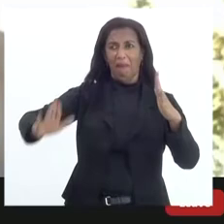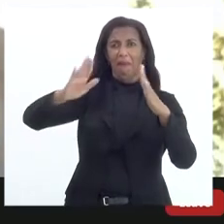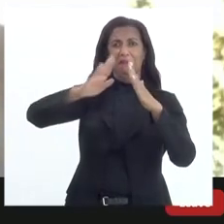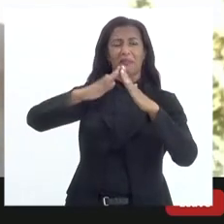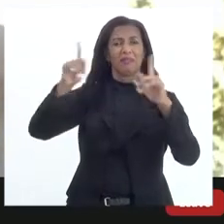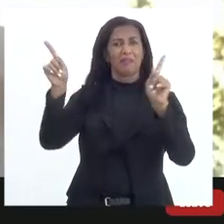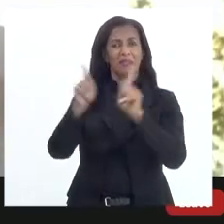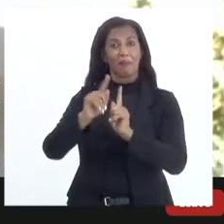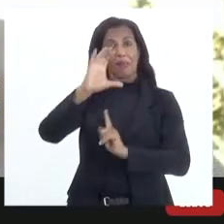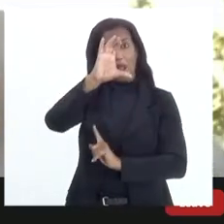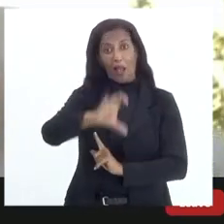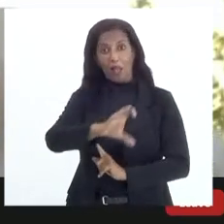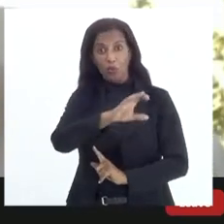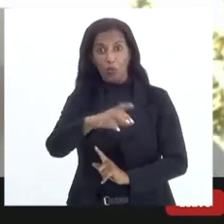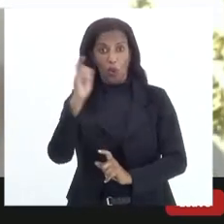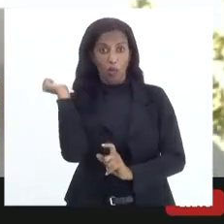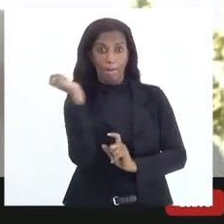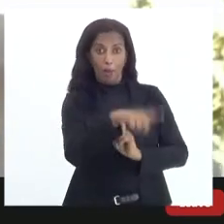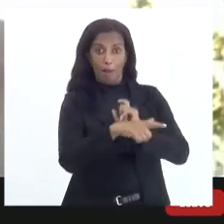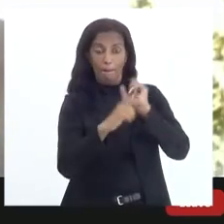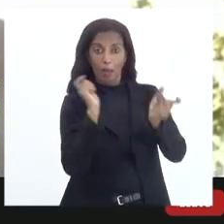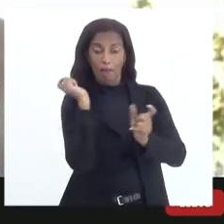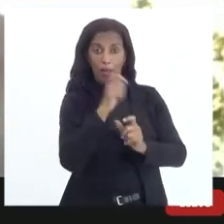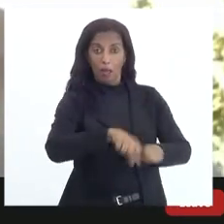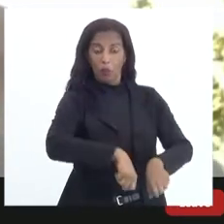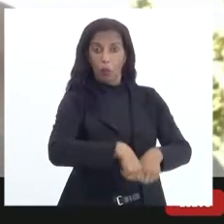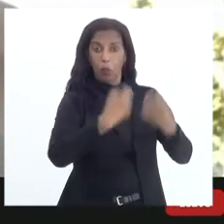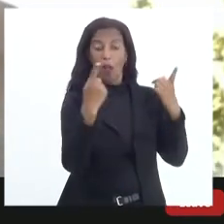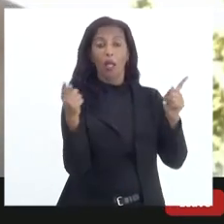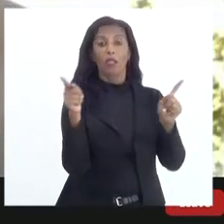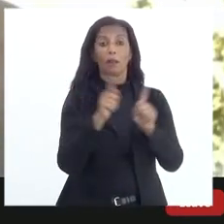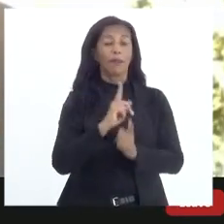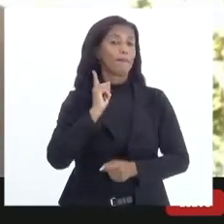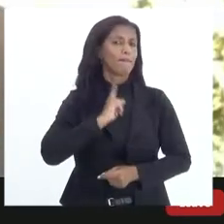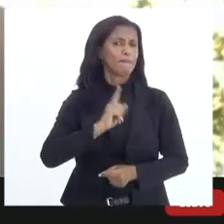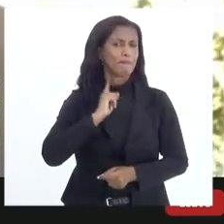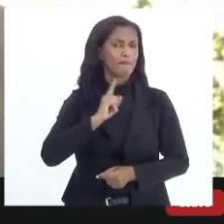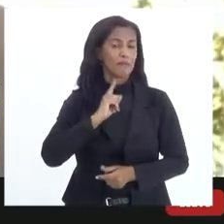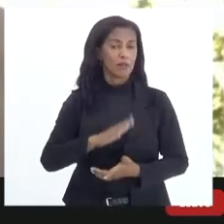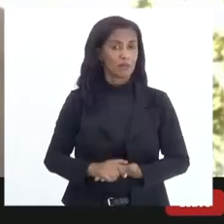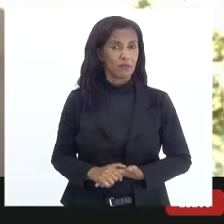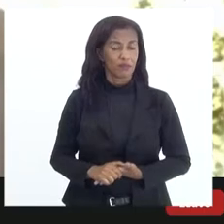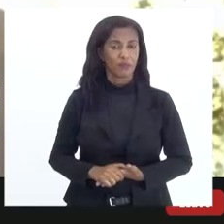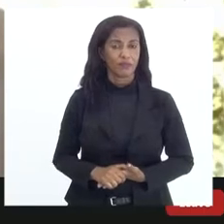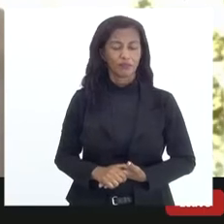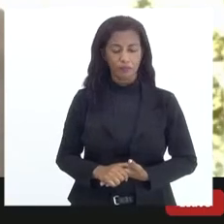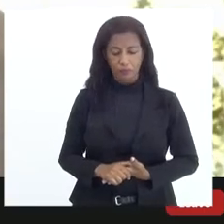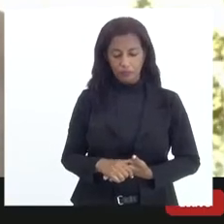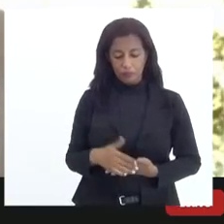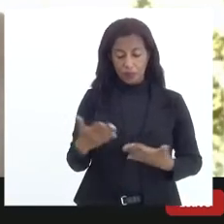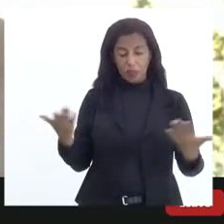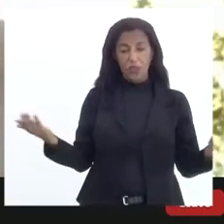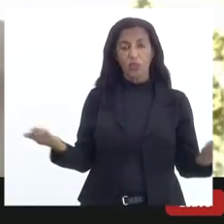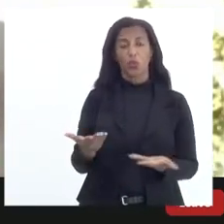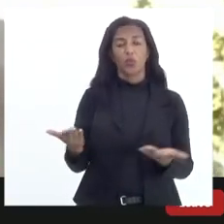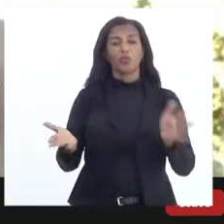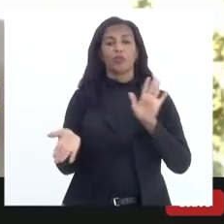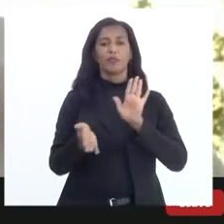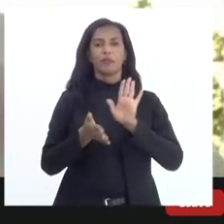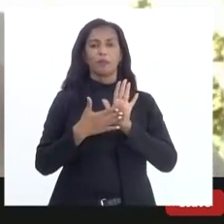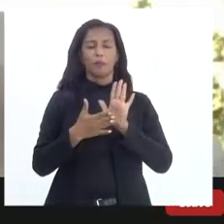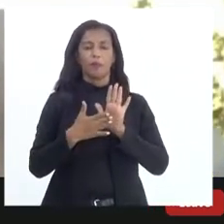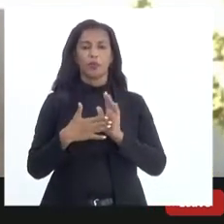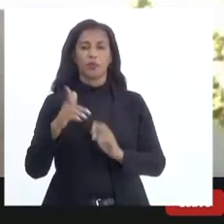igrejas católicas, principalmente em Minas Gerais. E terminando, portanto, presidente, eu queria fazer uma proposta, é o seguinte, eu